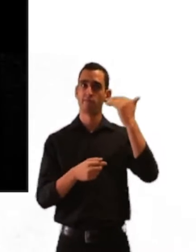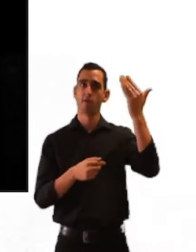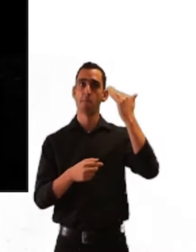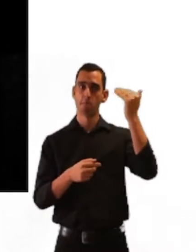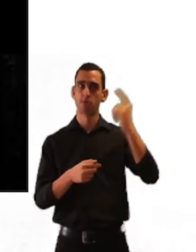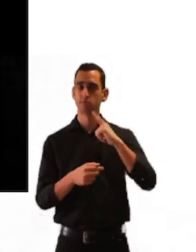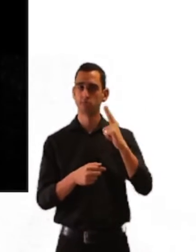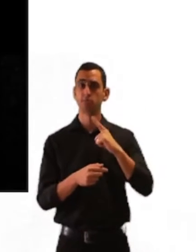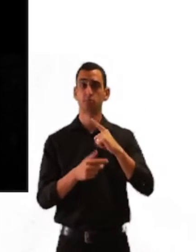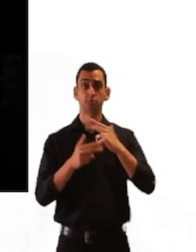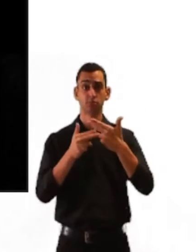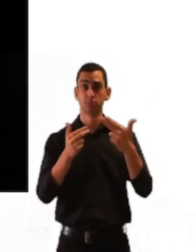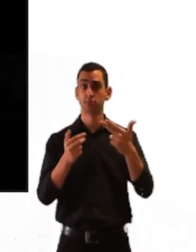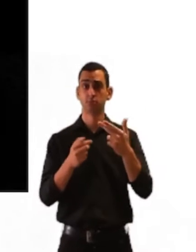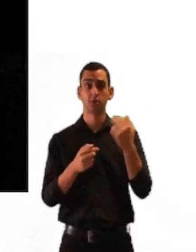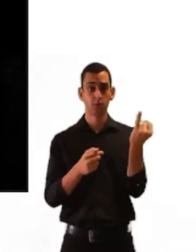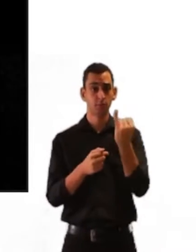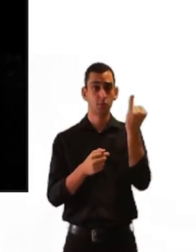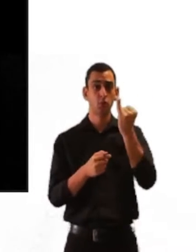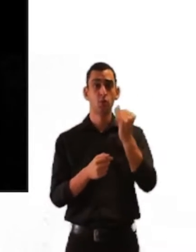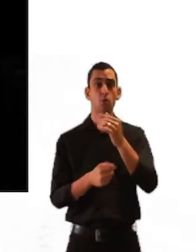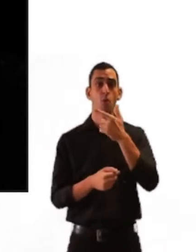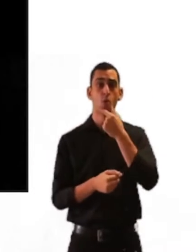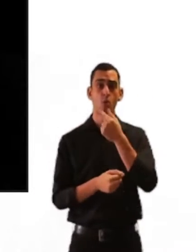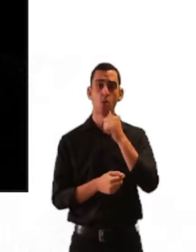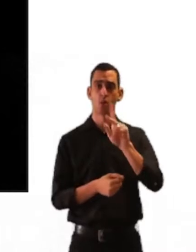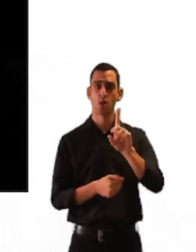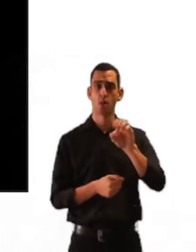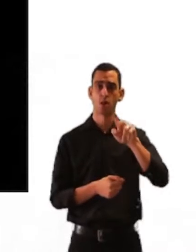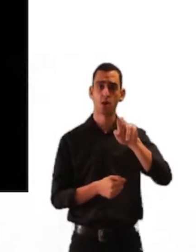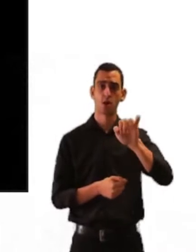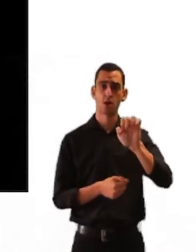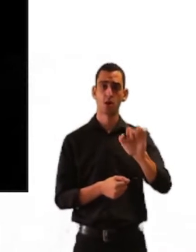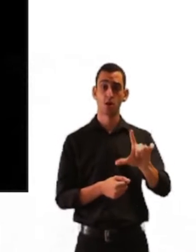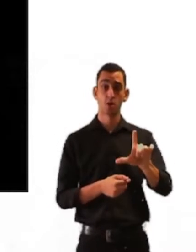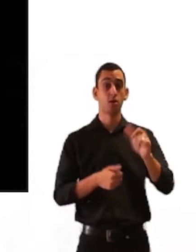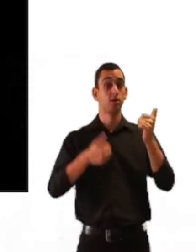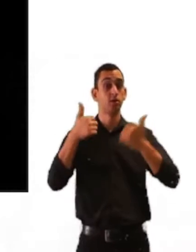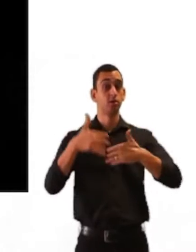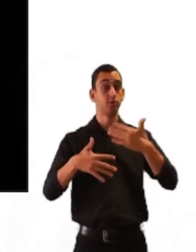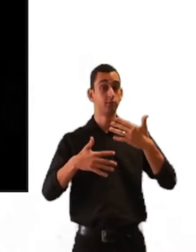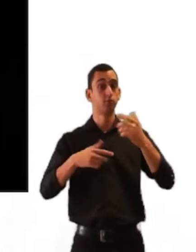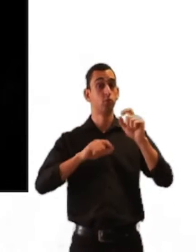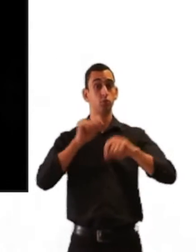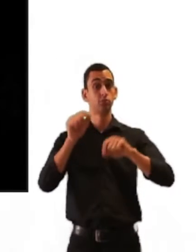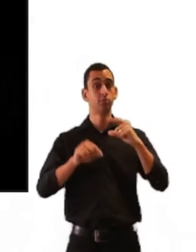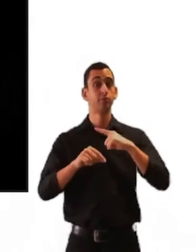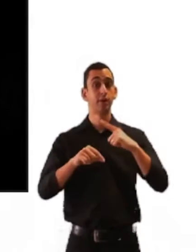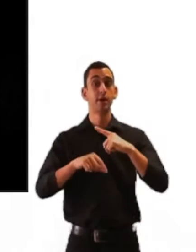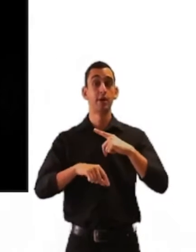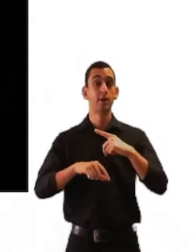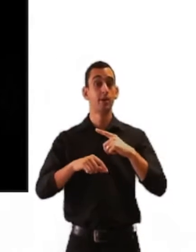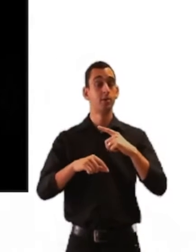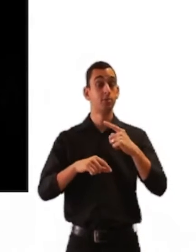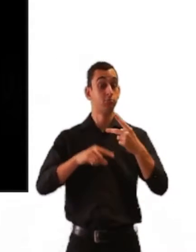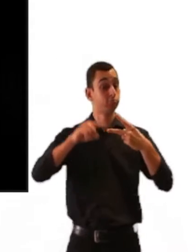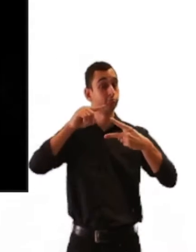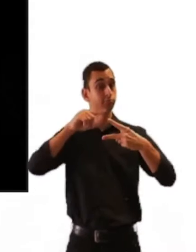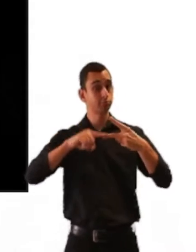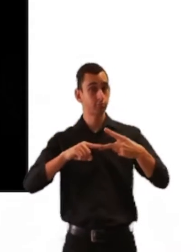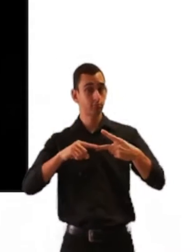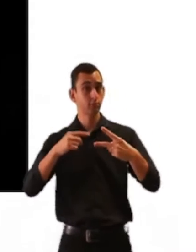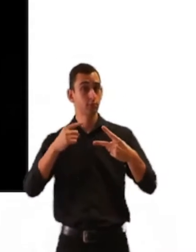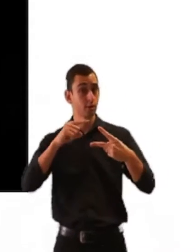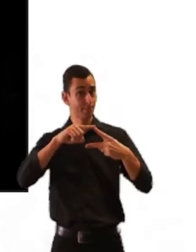falam o seguinte, ele, né? Desculpa, o Daniel Kahneman fala o seguinte: existem duas formas de pensar. Uma